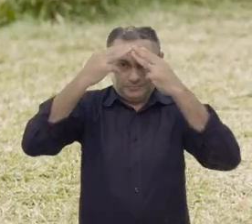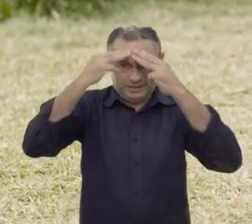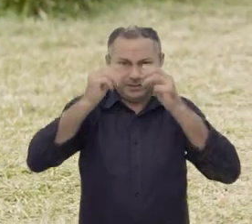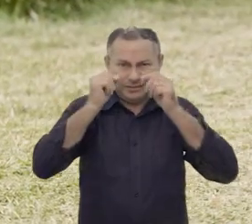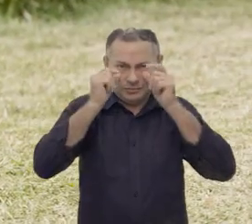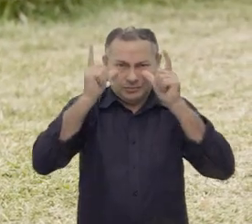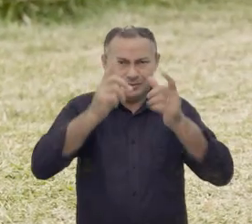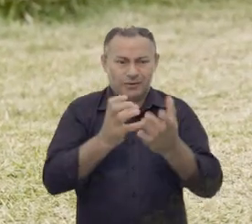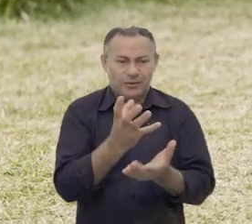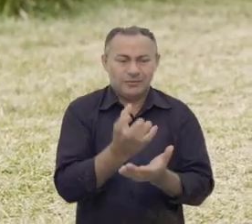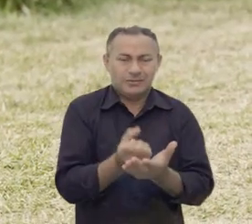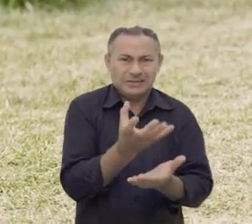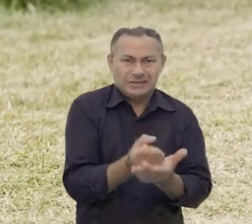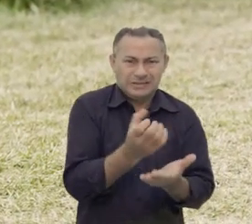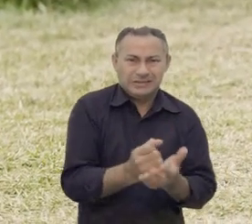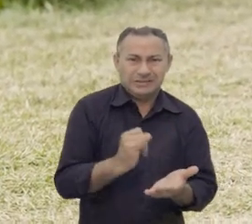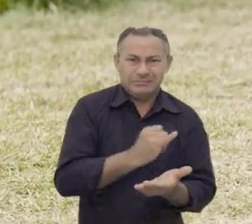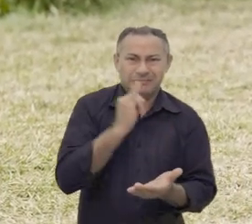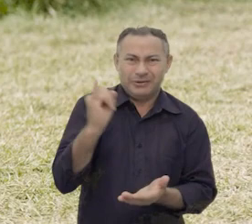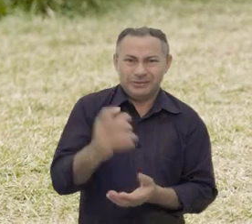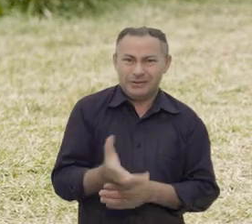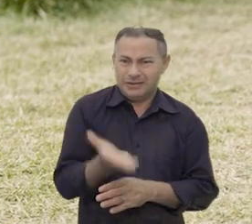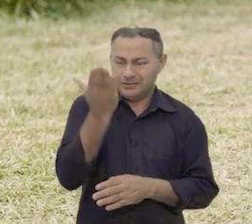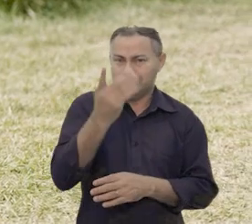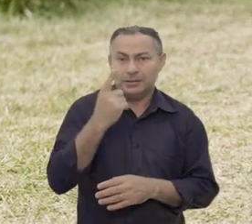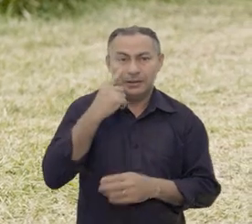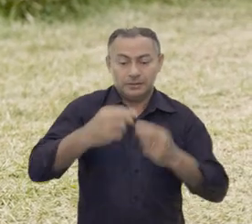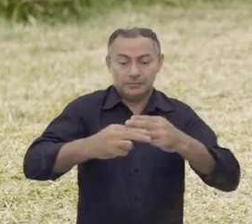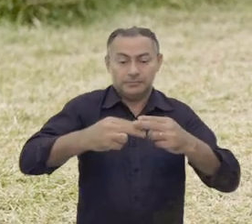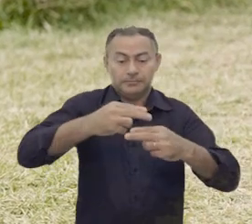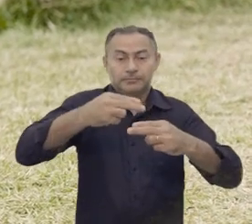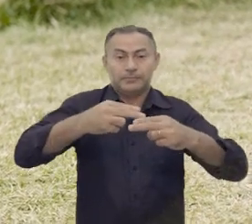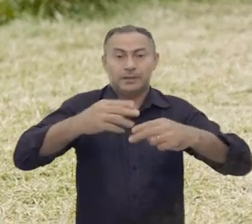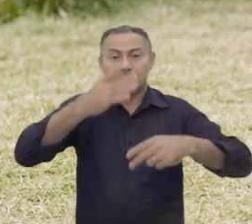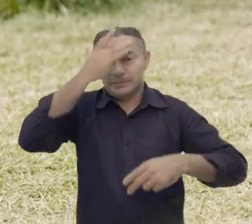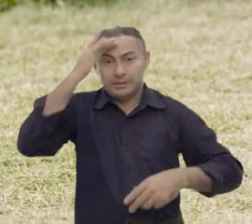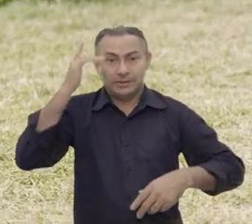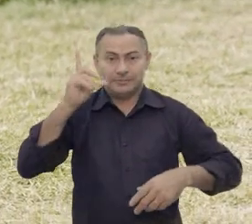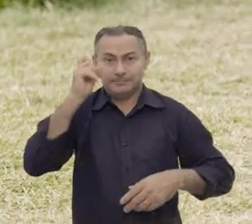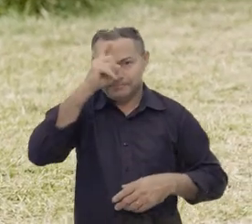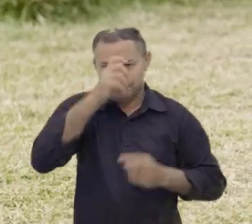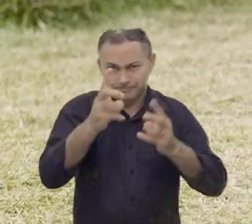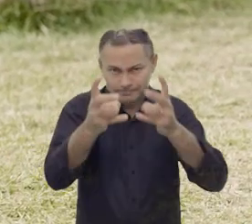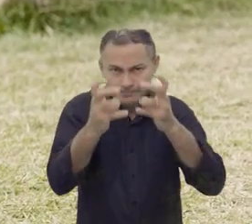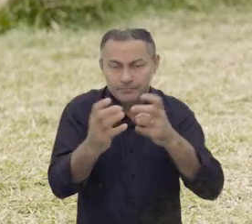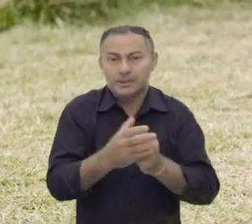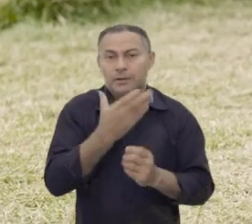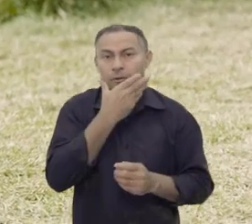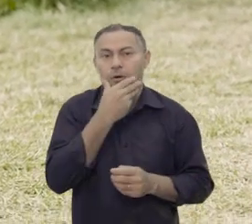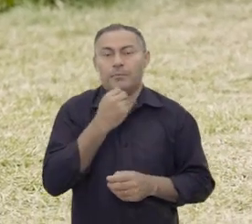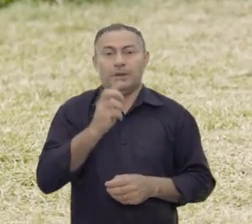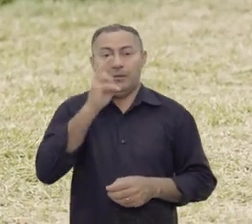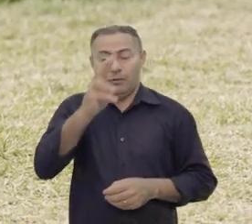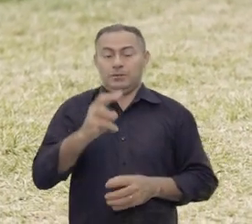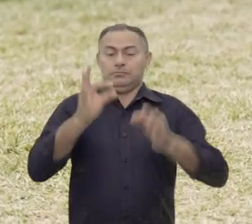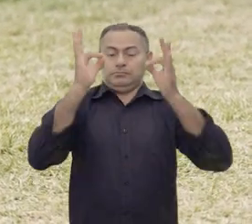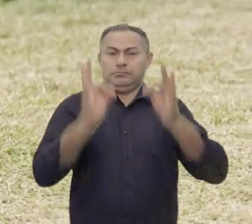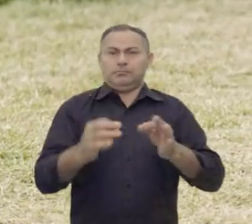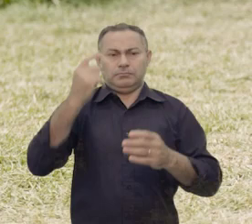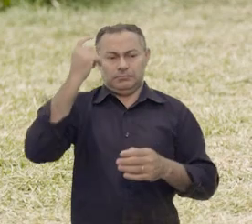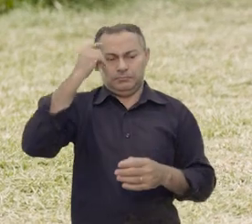judeus espertinhos. Quando você observa a maneira como Neemias lidava com essa gente difícil, percebe que ele era um homem de